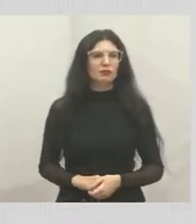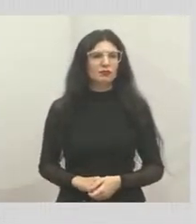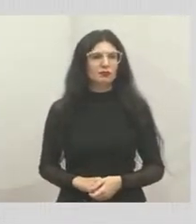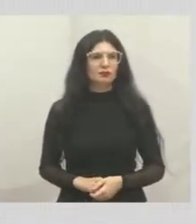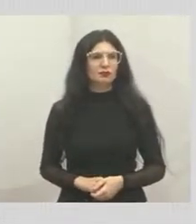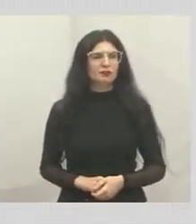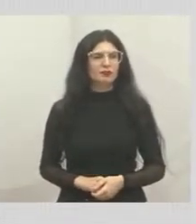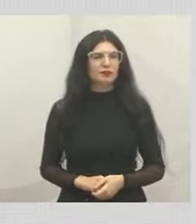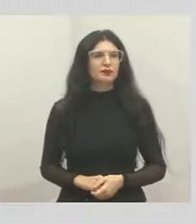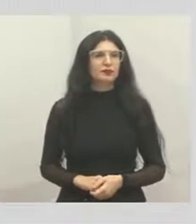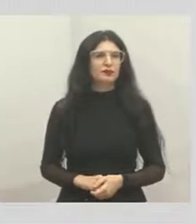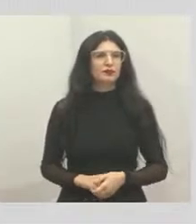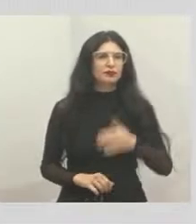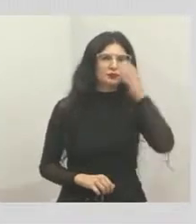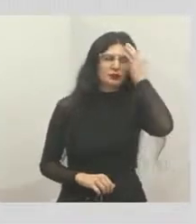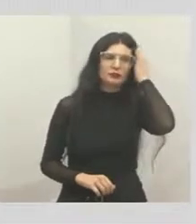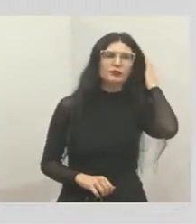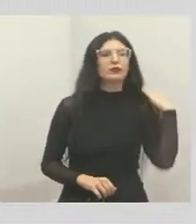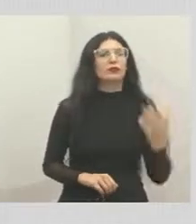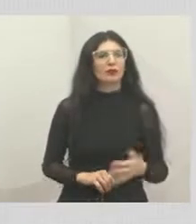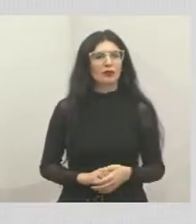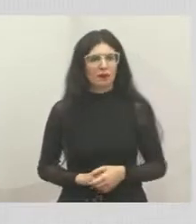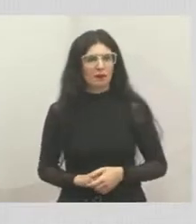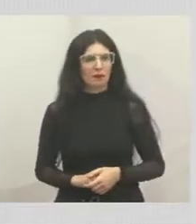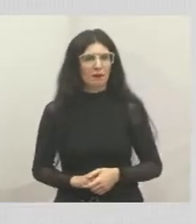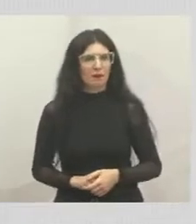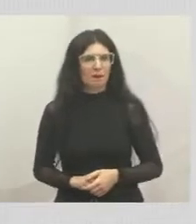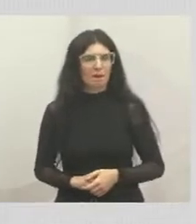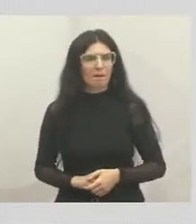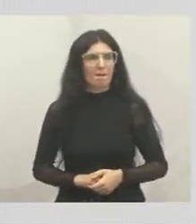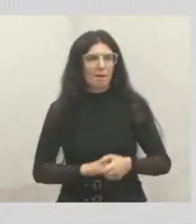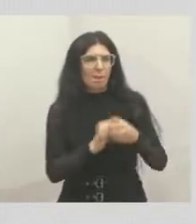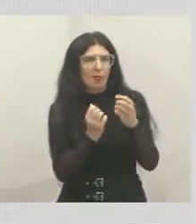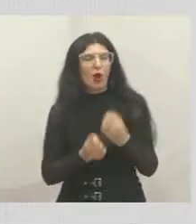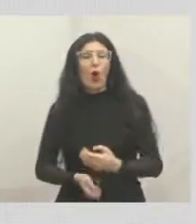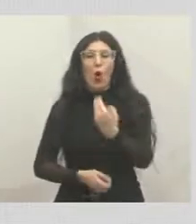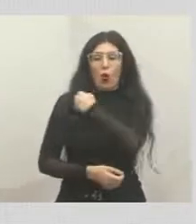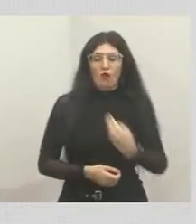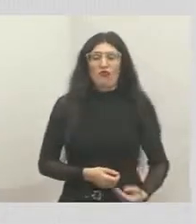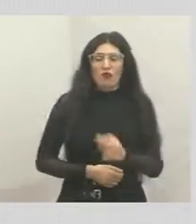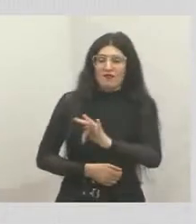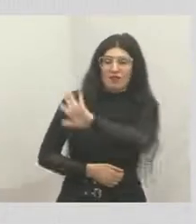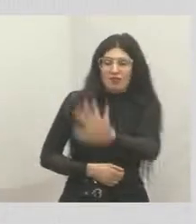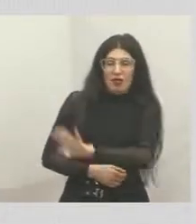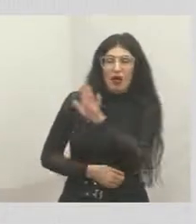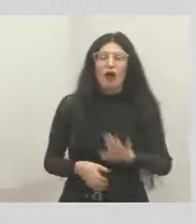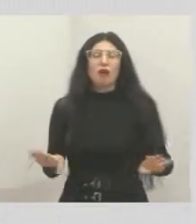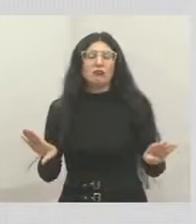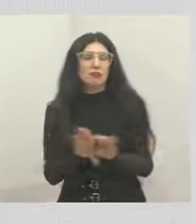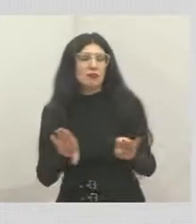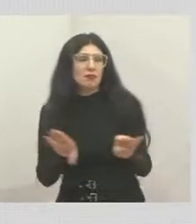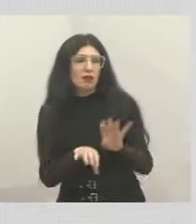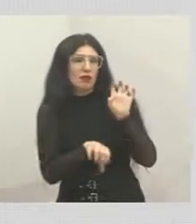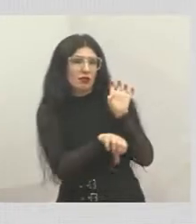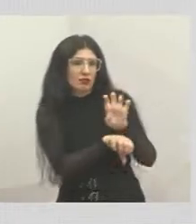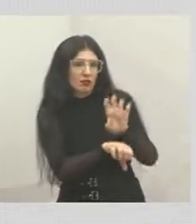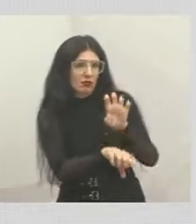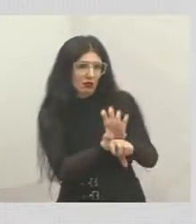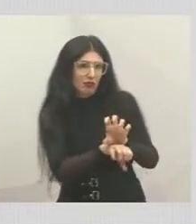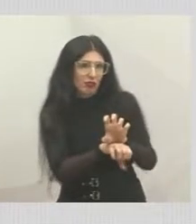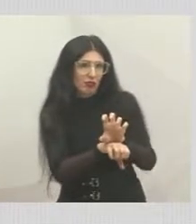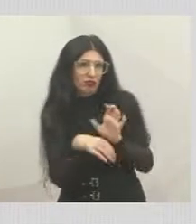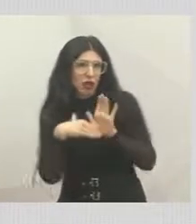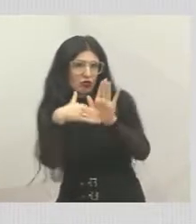Aqui na transferência de capital, a gente classifica os repasses do governo federal e estadual para aplicação em obras no